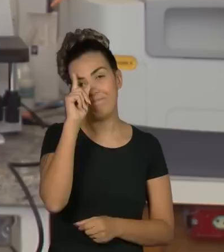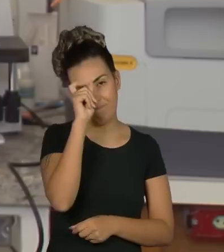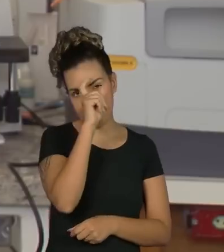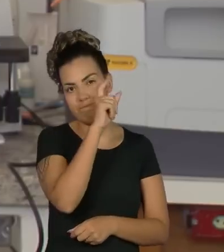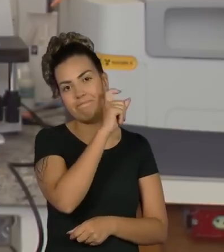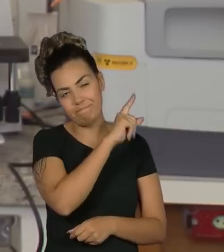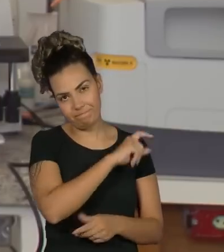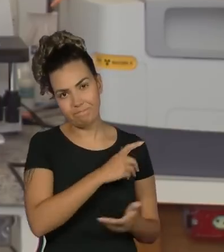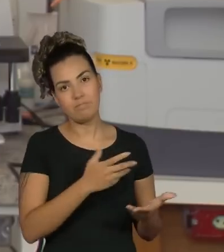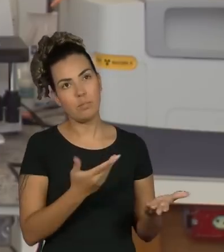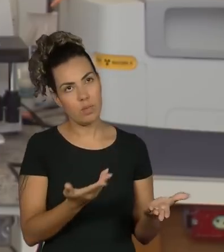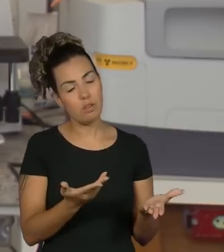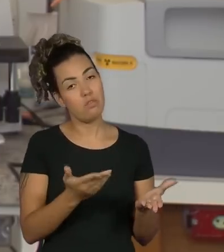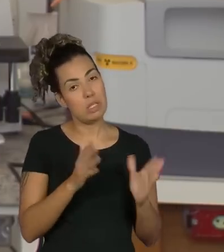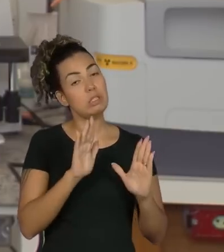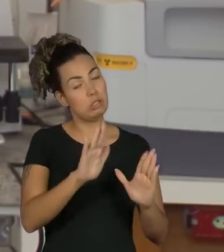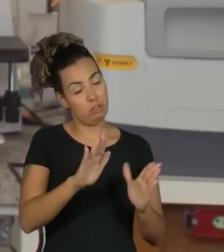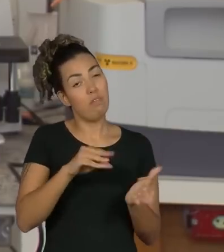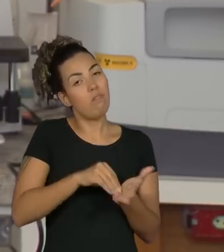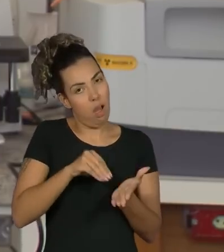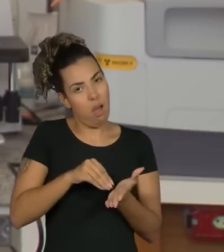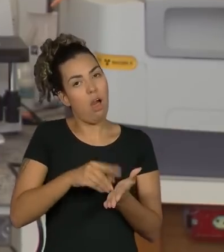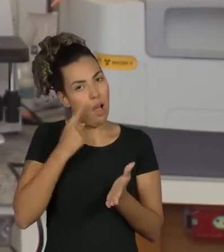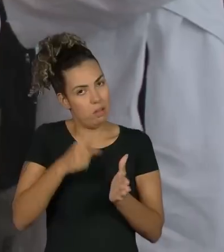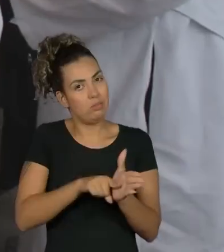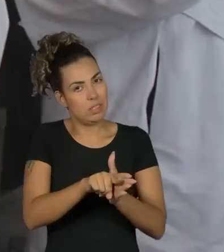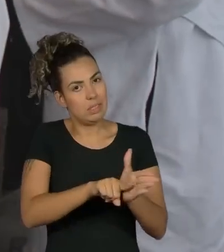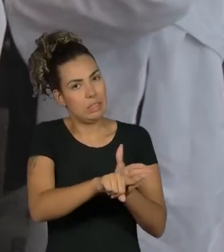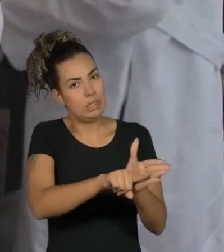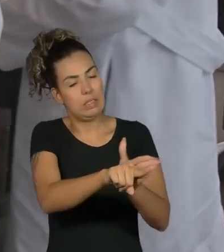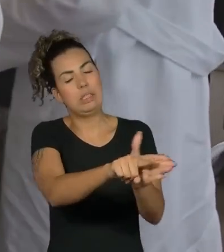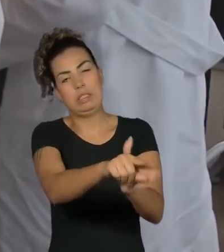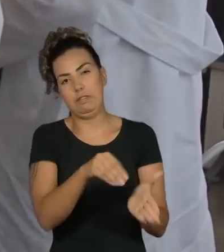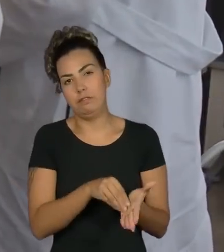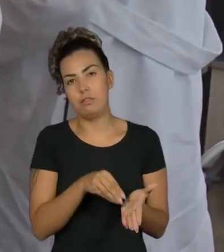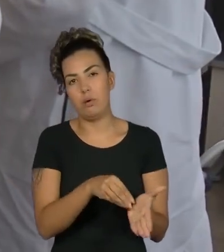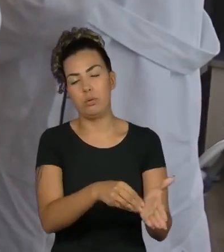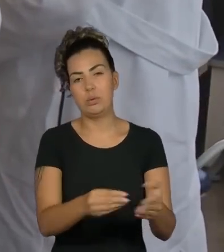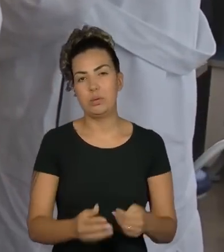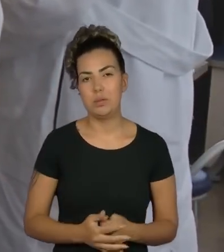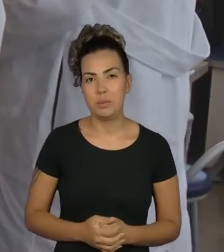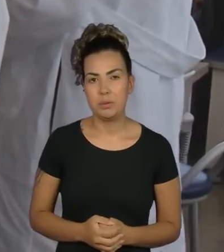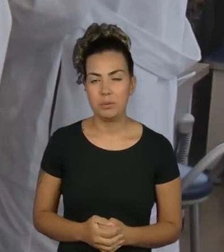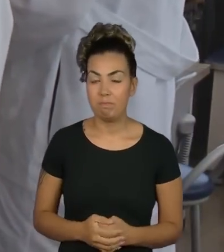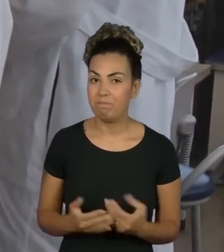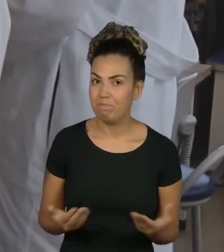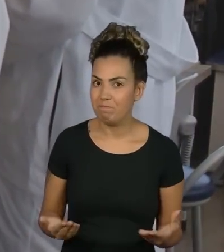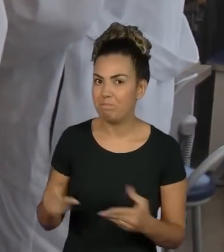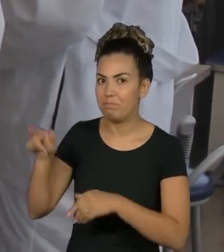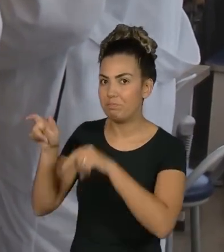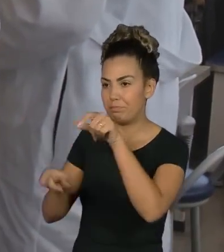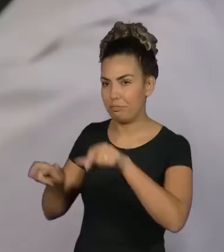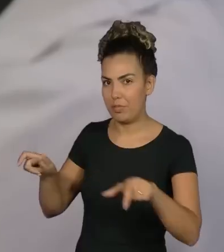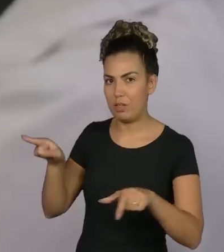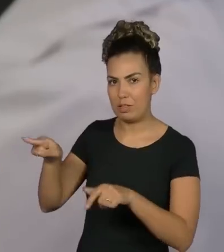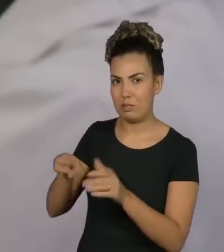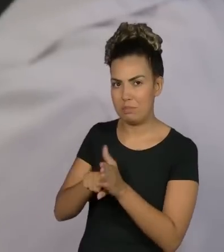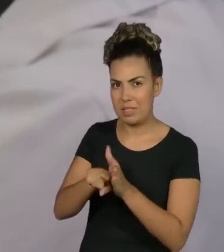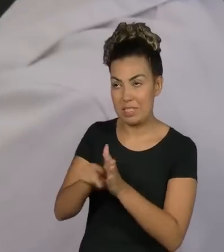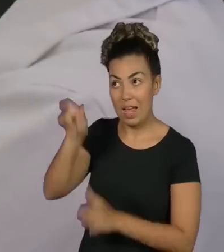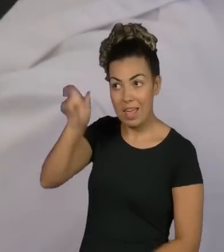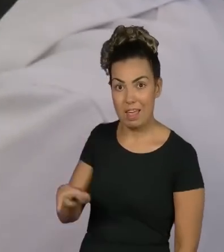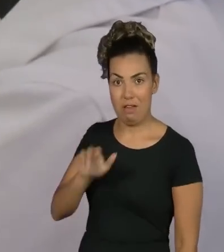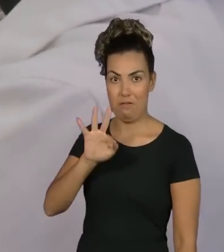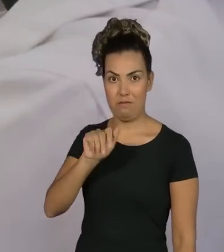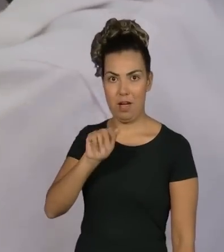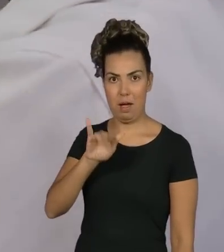e ainda está um pouco mais distante essas tecnologias. O pesquisador Fábio Esquina comemora o